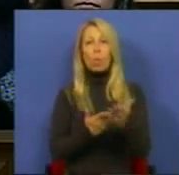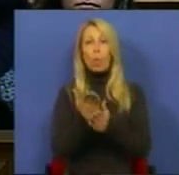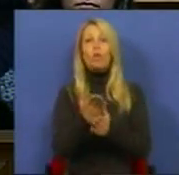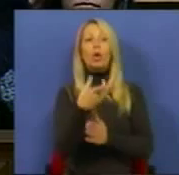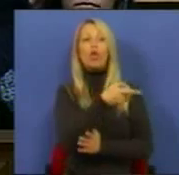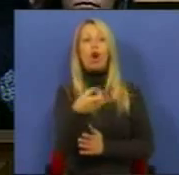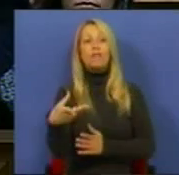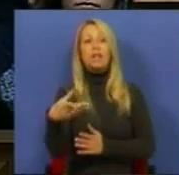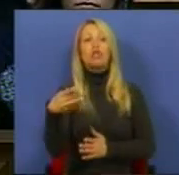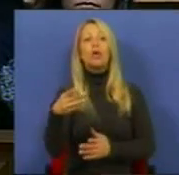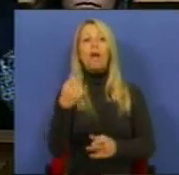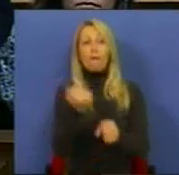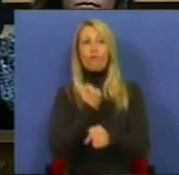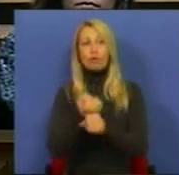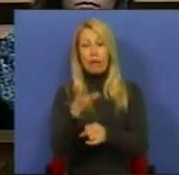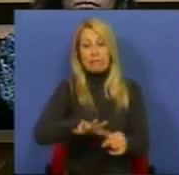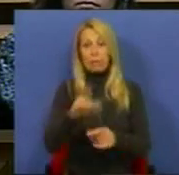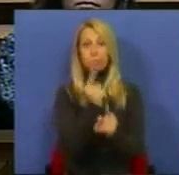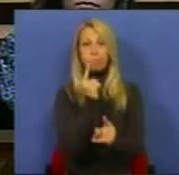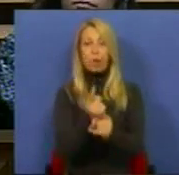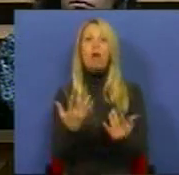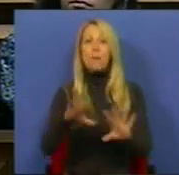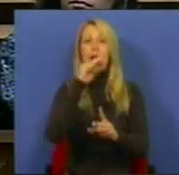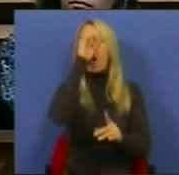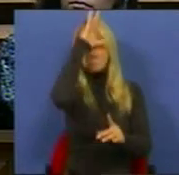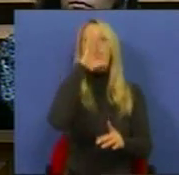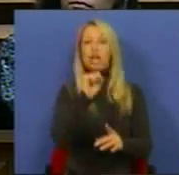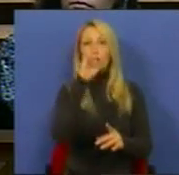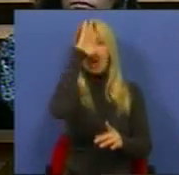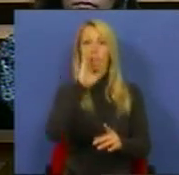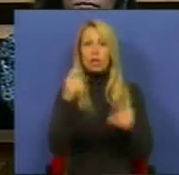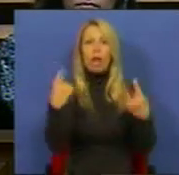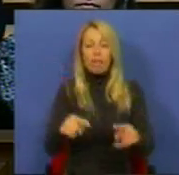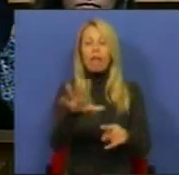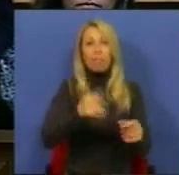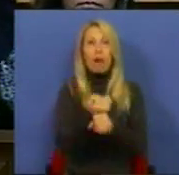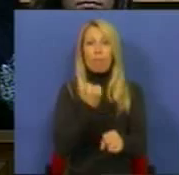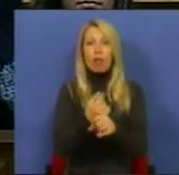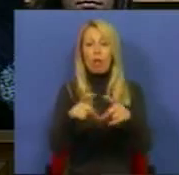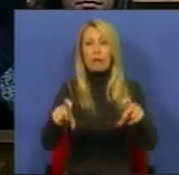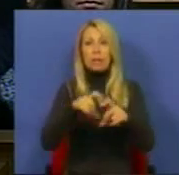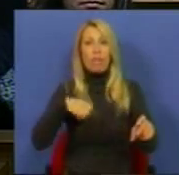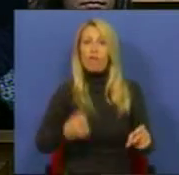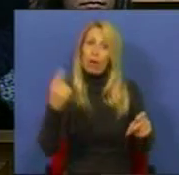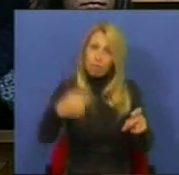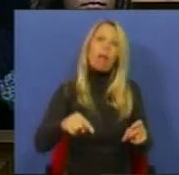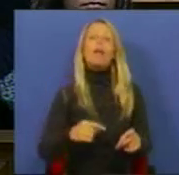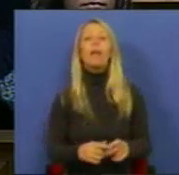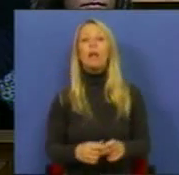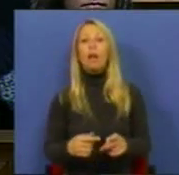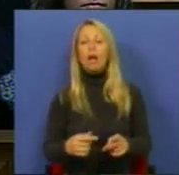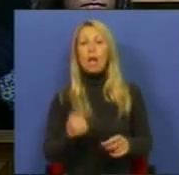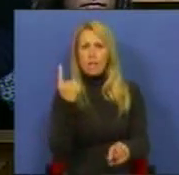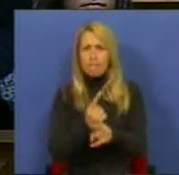funcionários nessa situação. Entretanto, o Ministério mantém trabalhadores precários a recibo verde e chega ao ponto